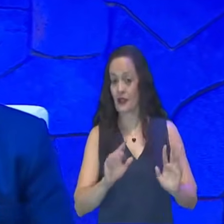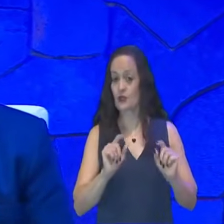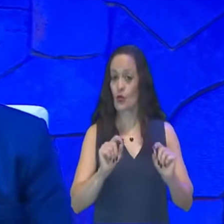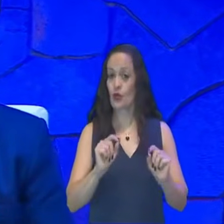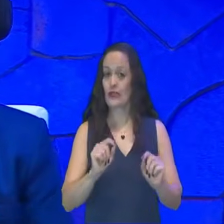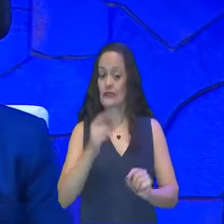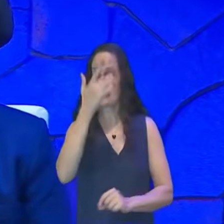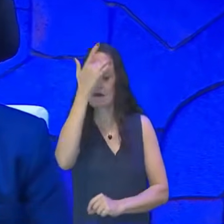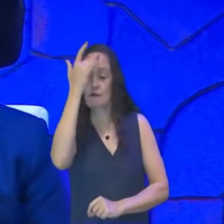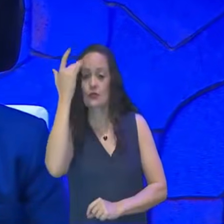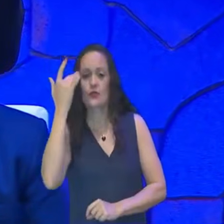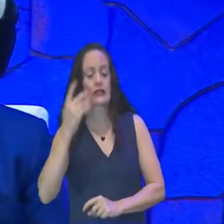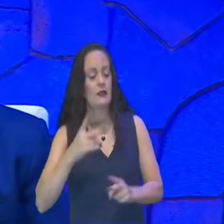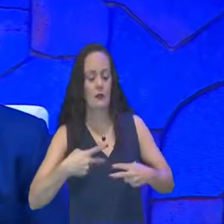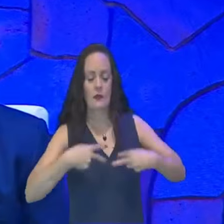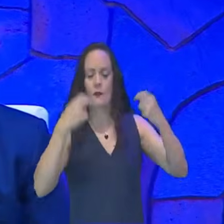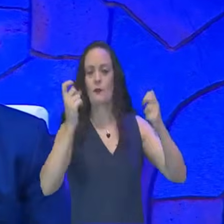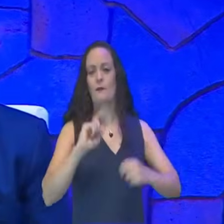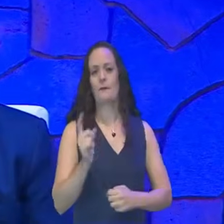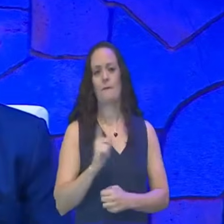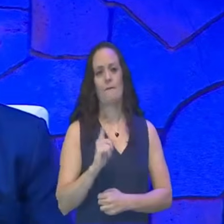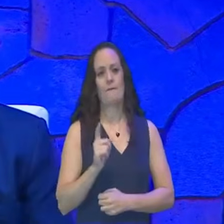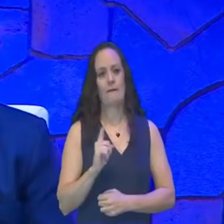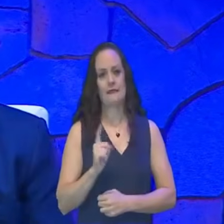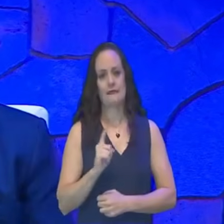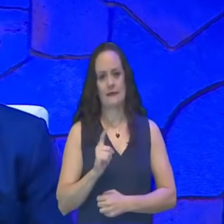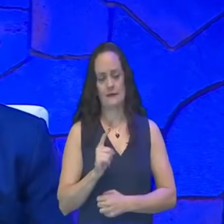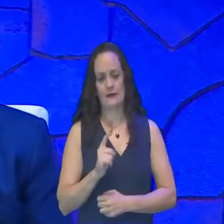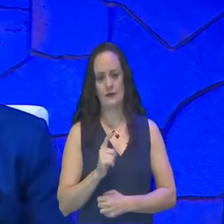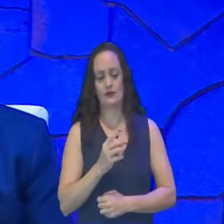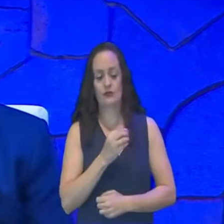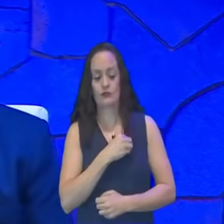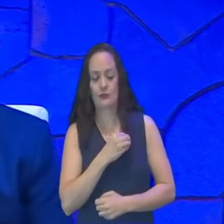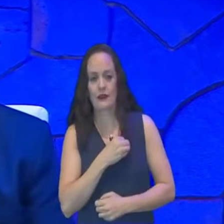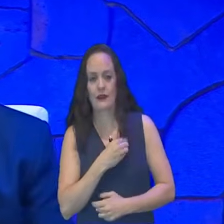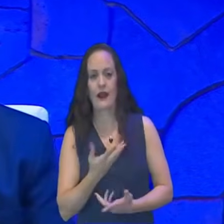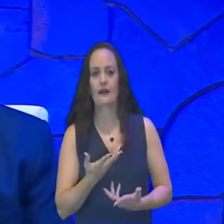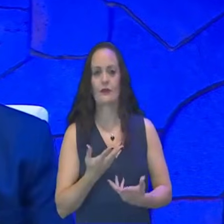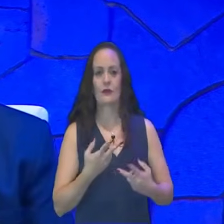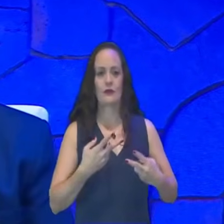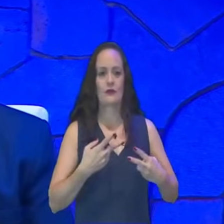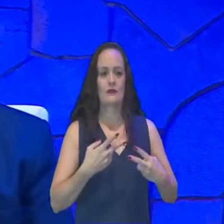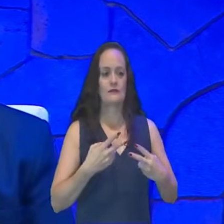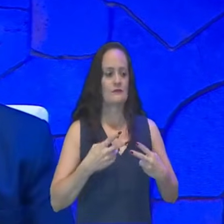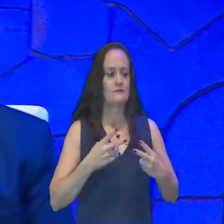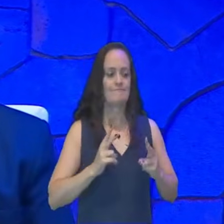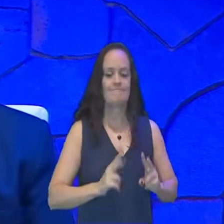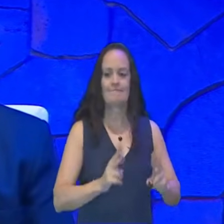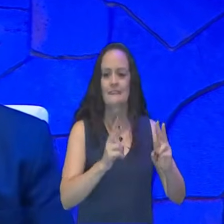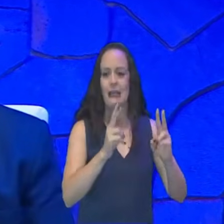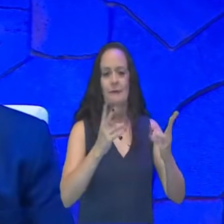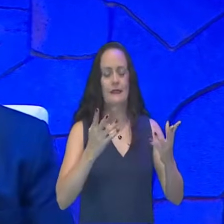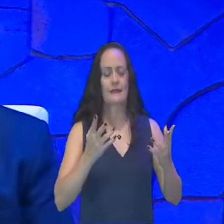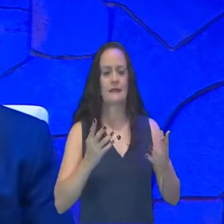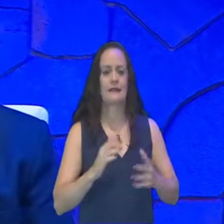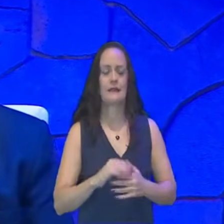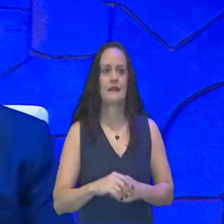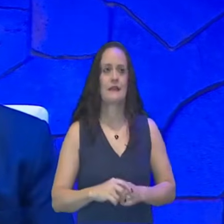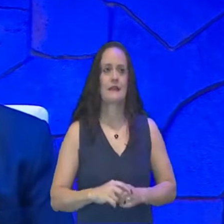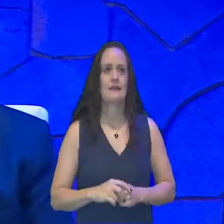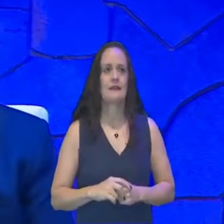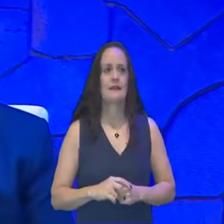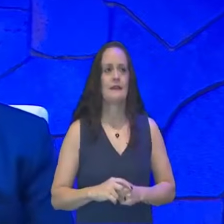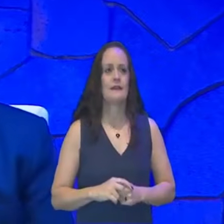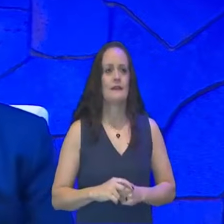serem inconscientes. São parâmetros e padrões. O tipo de adoração que você é